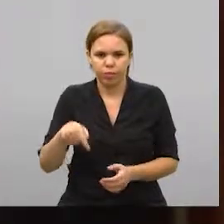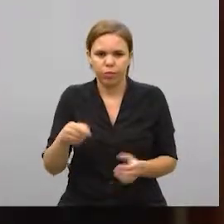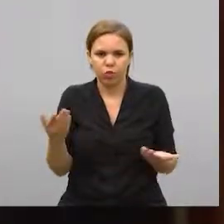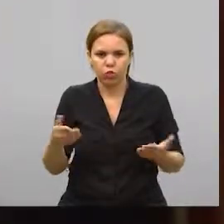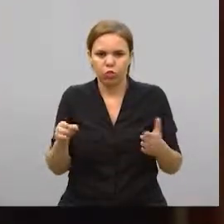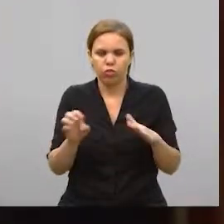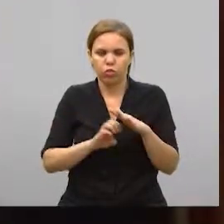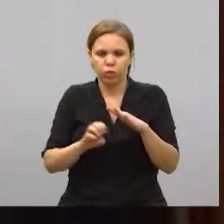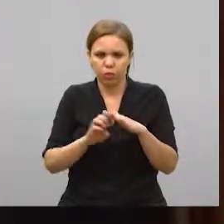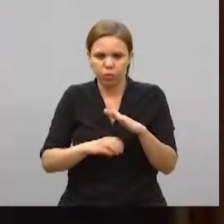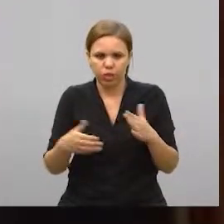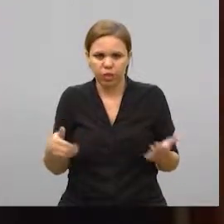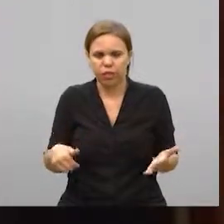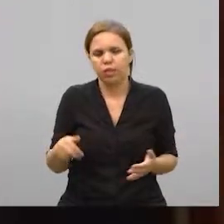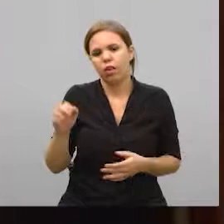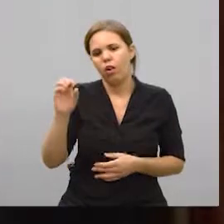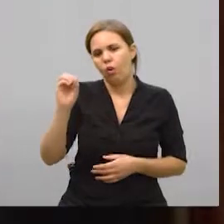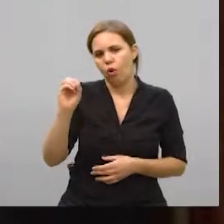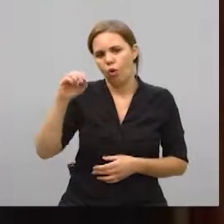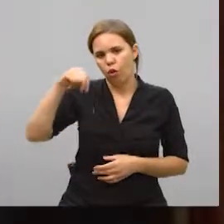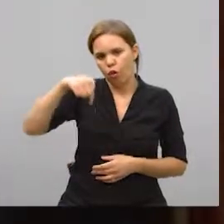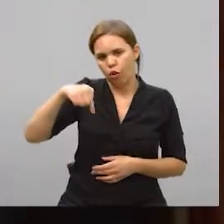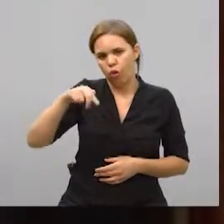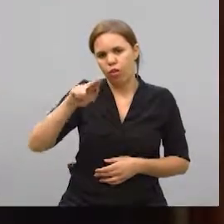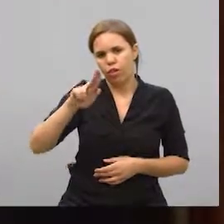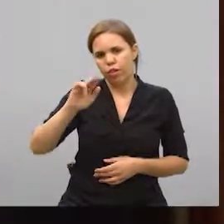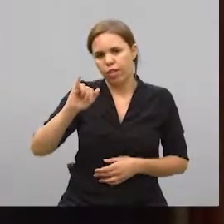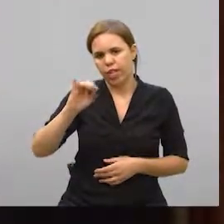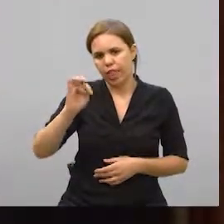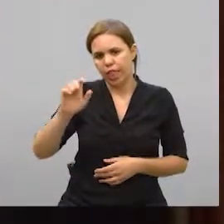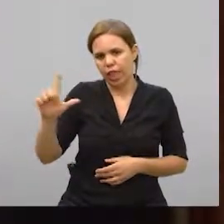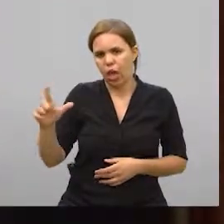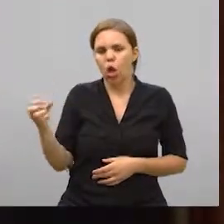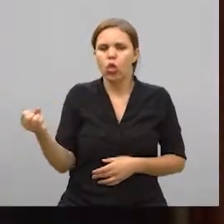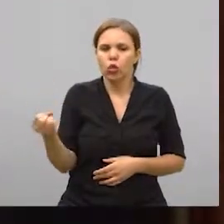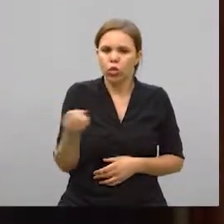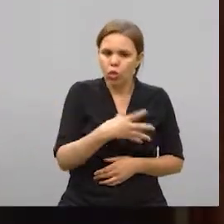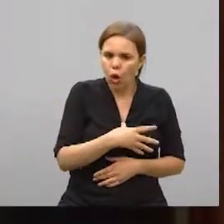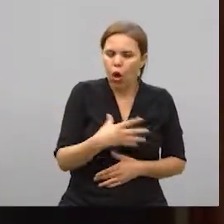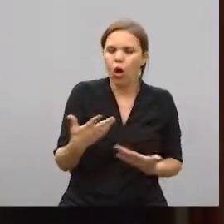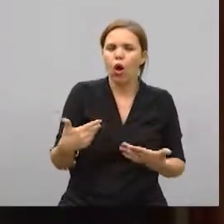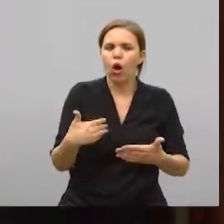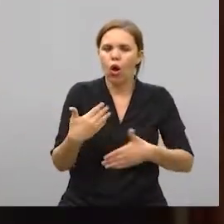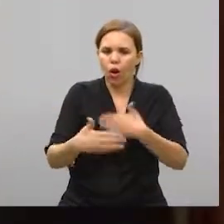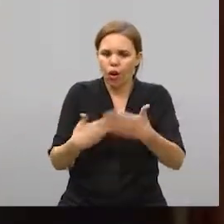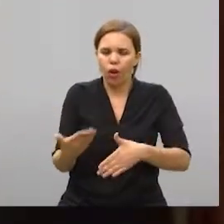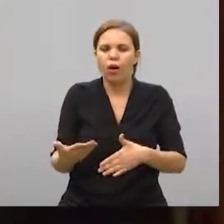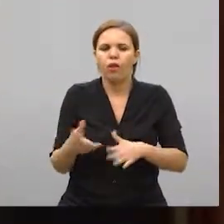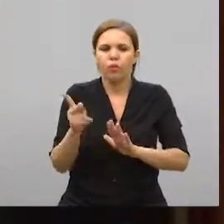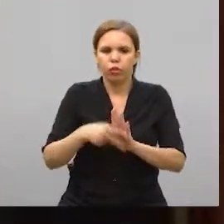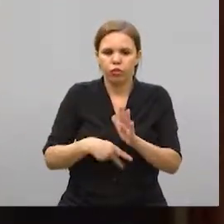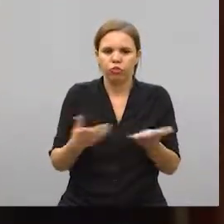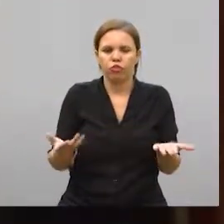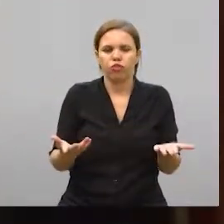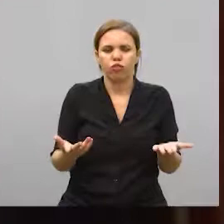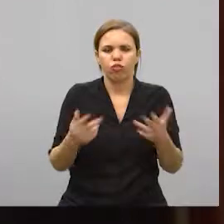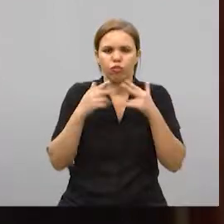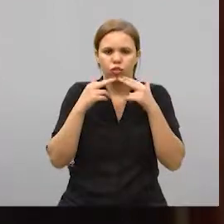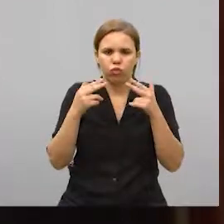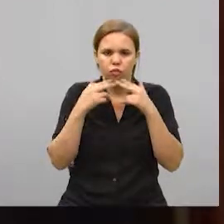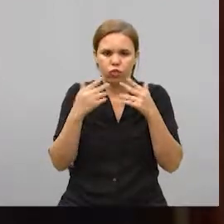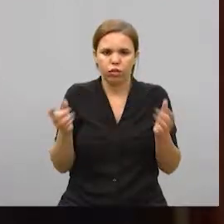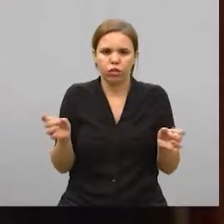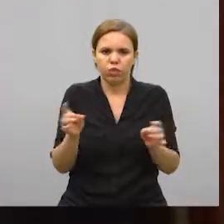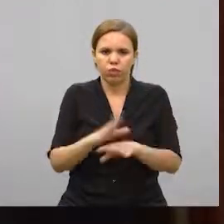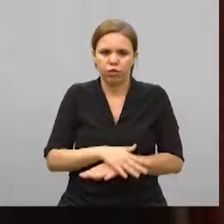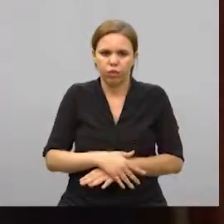está tomando assim novos rumos, então é um projeto ao qual a gente